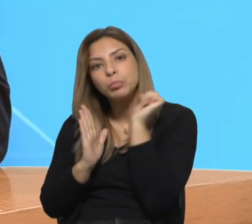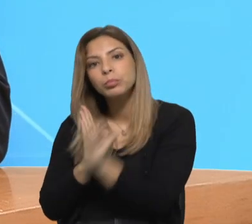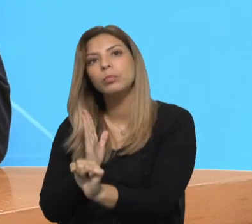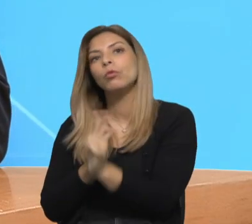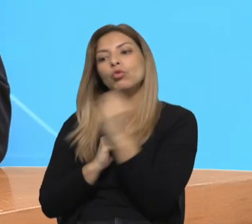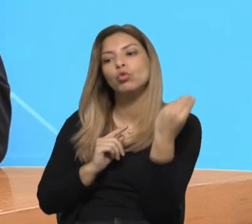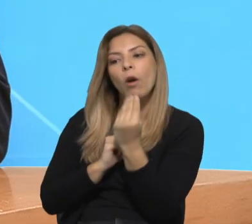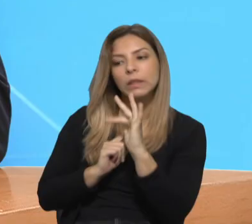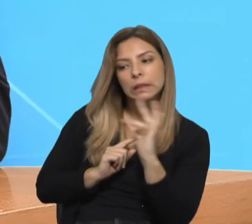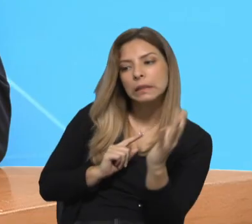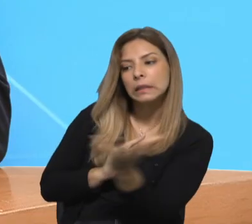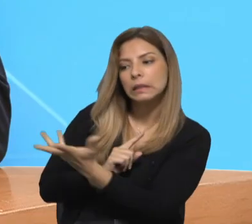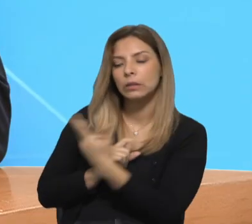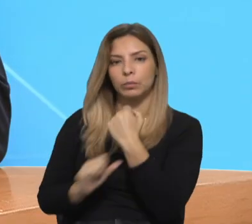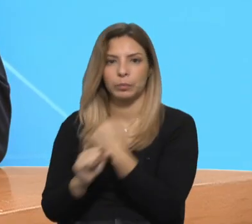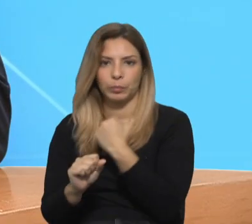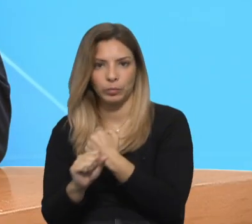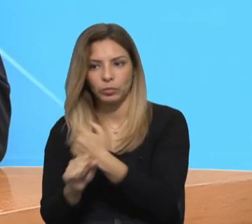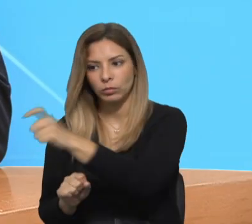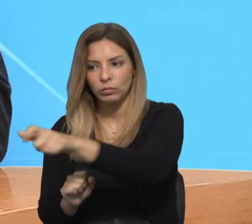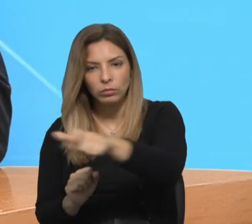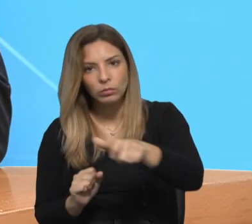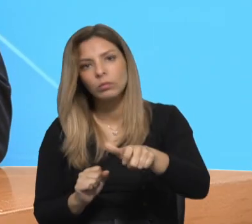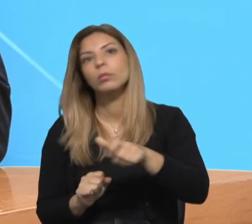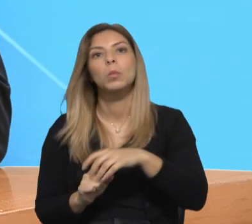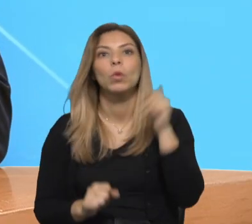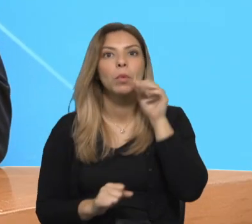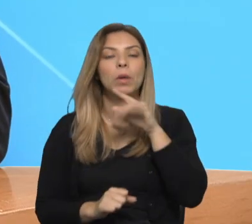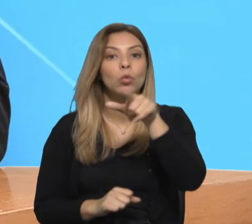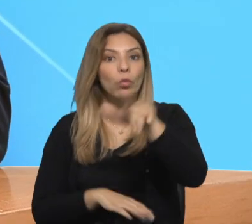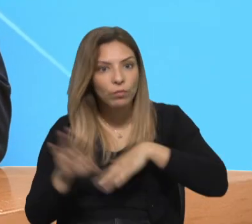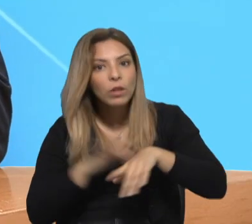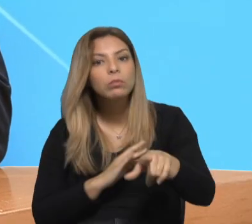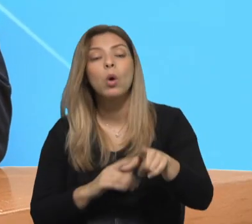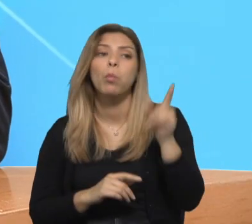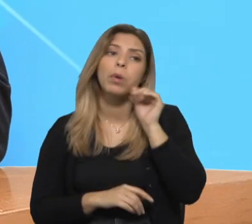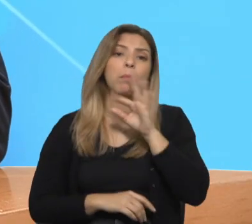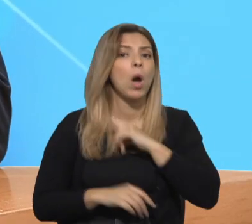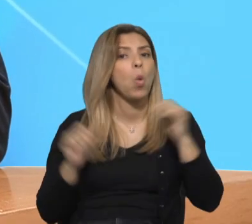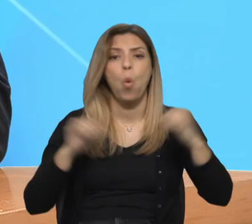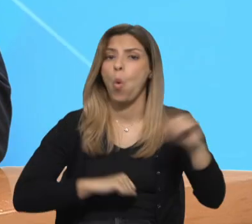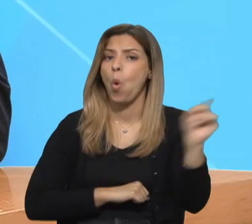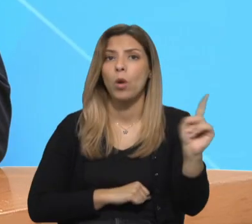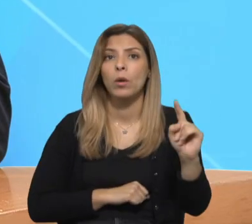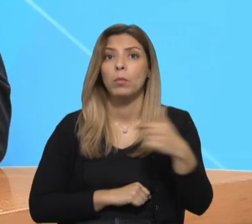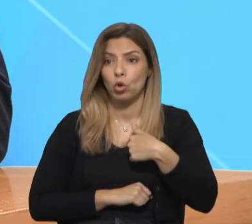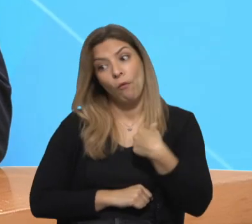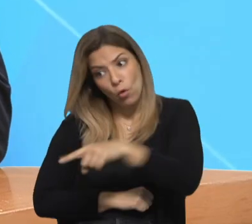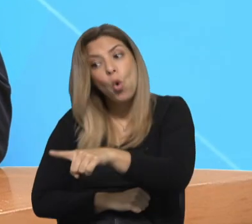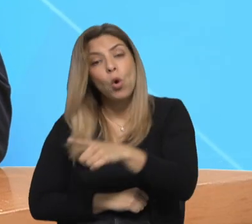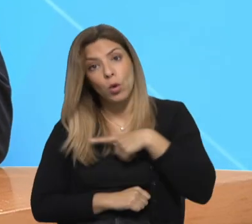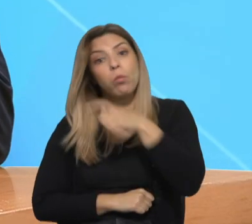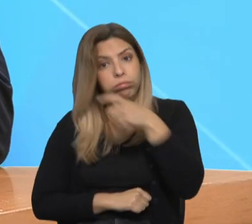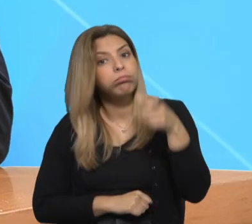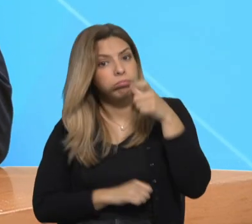jovens trabalhadores. E os meus pais não estavam de acordo, mas eu disse-lhe, mas eu tenho que ir porque eu